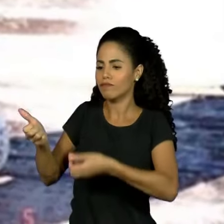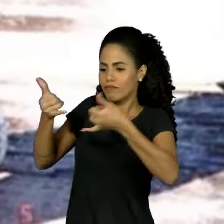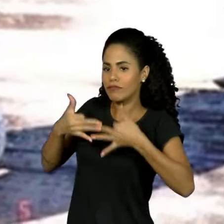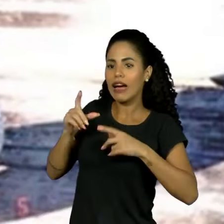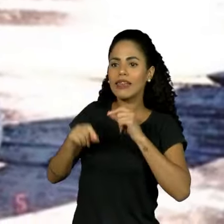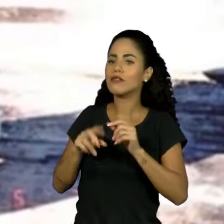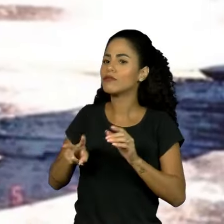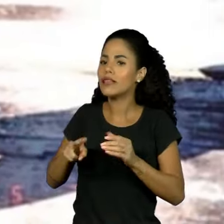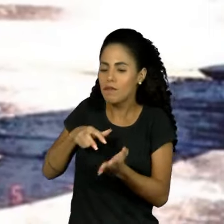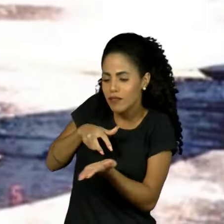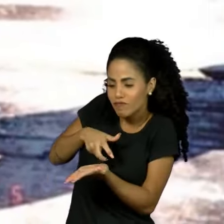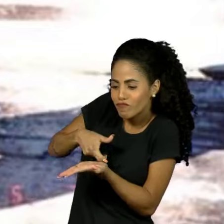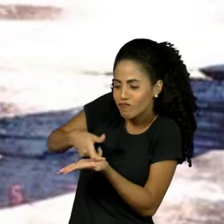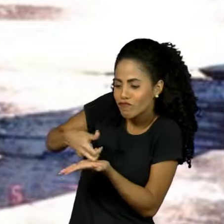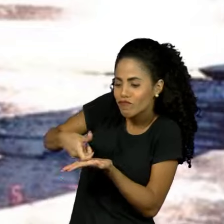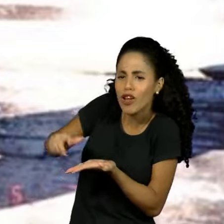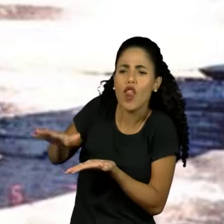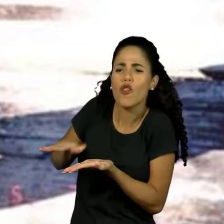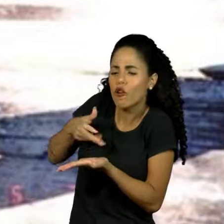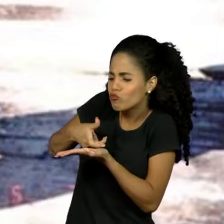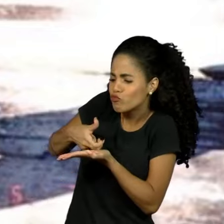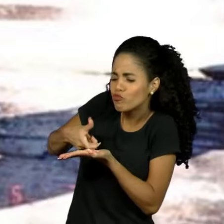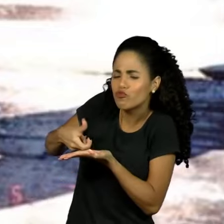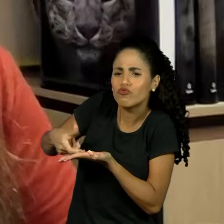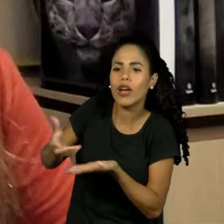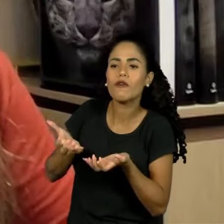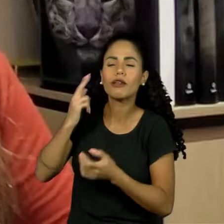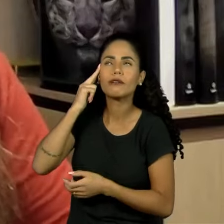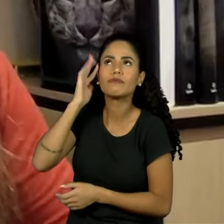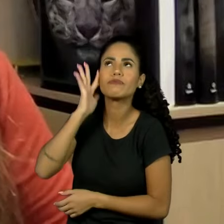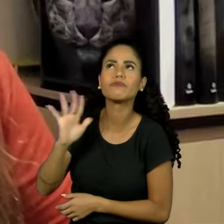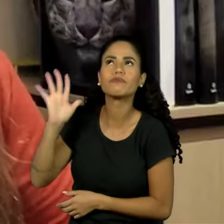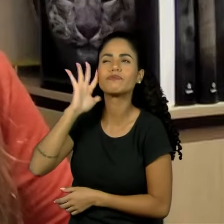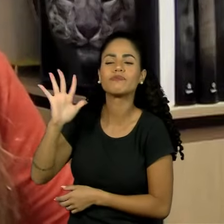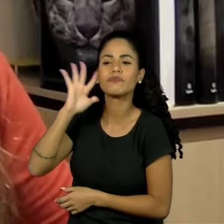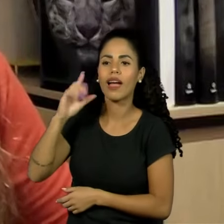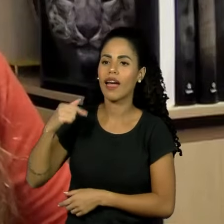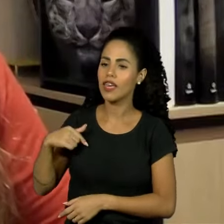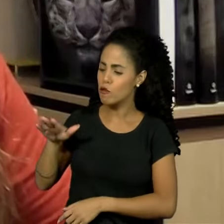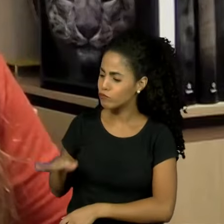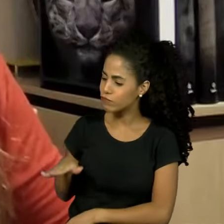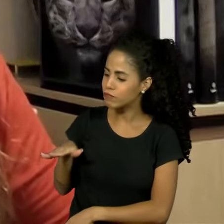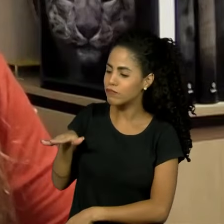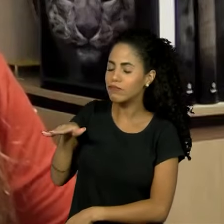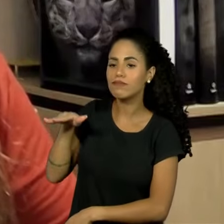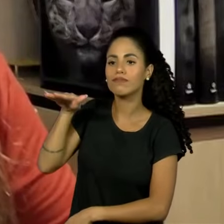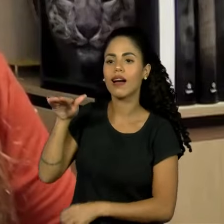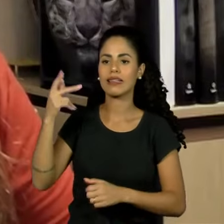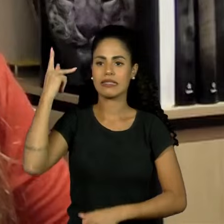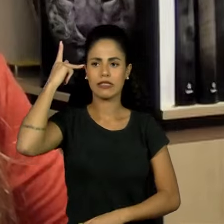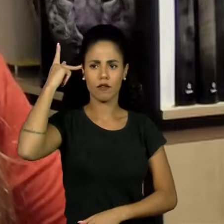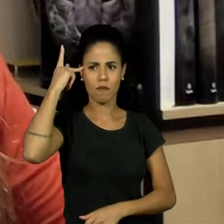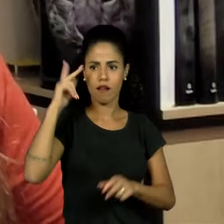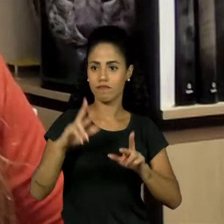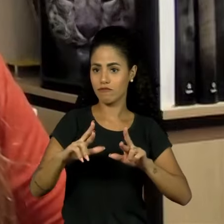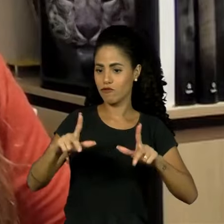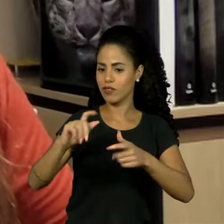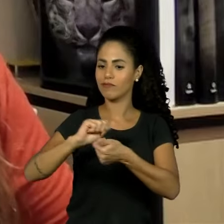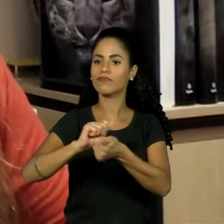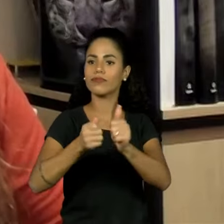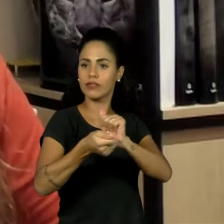pelo jardim de casa. Eu cresci no interior de São Paulo, é uma área muito modificada, né, assim,